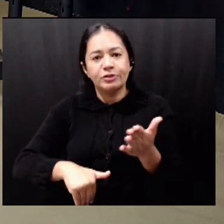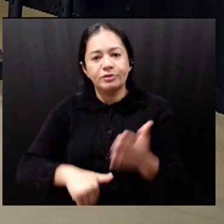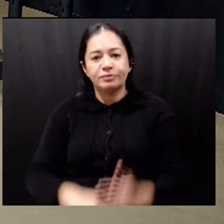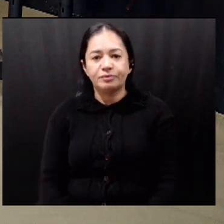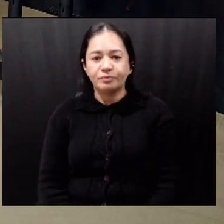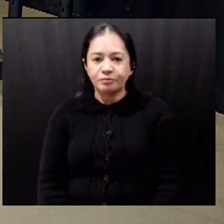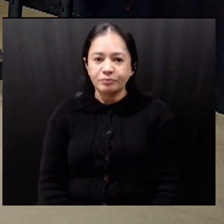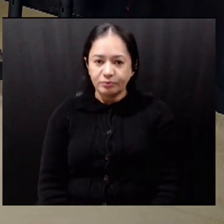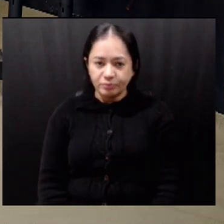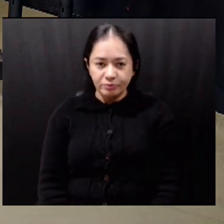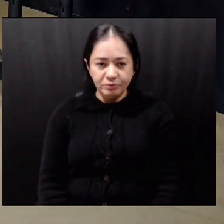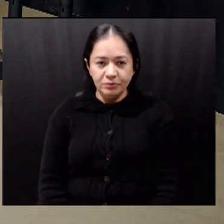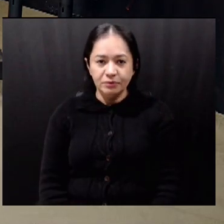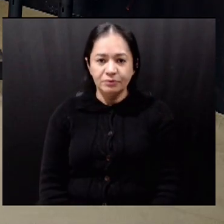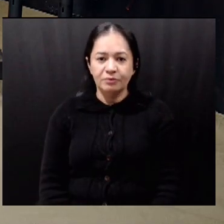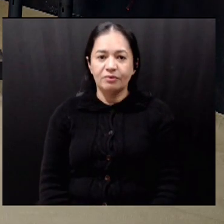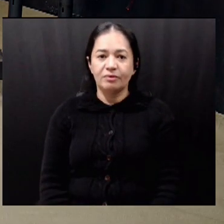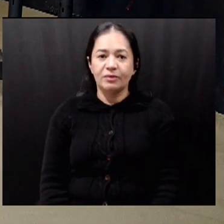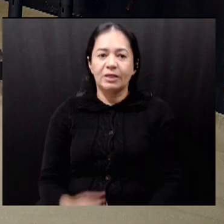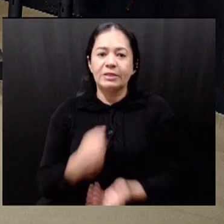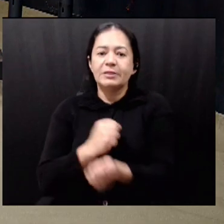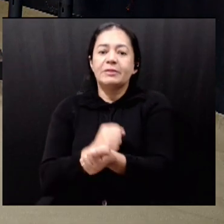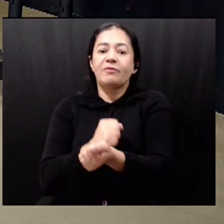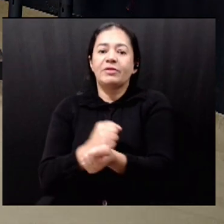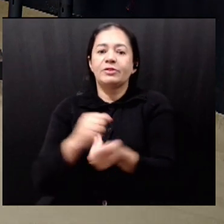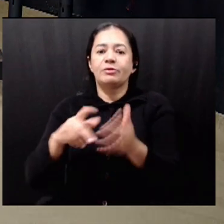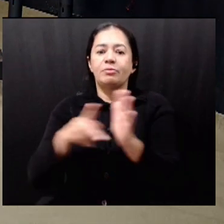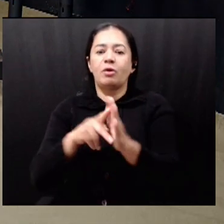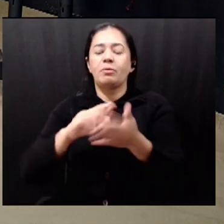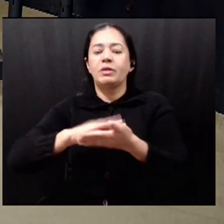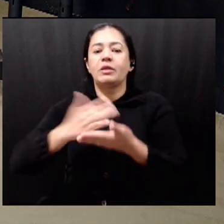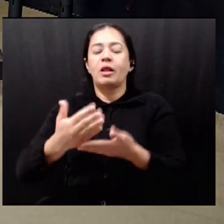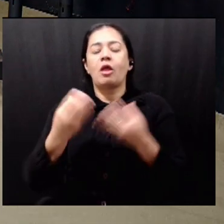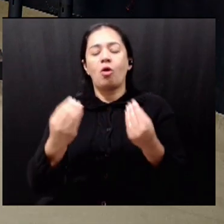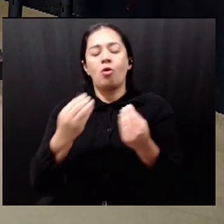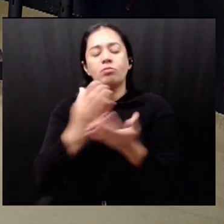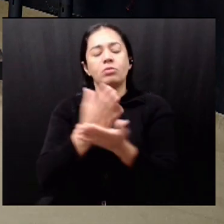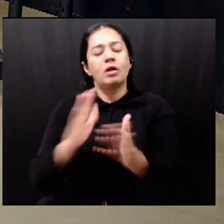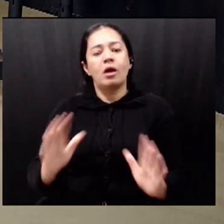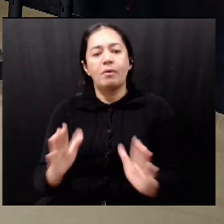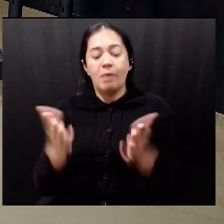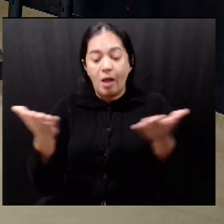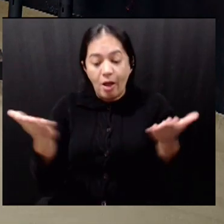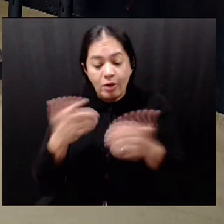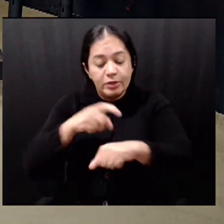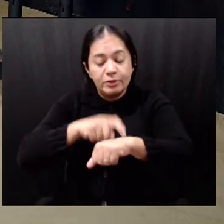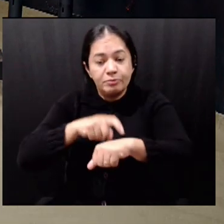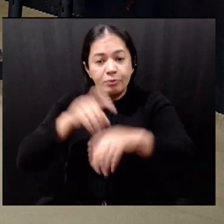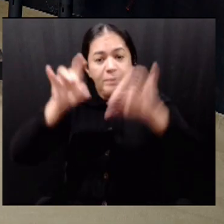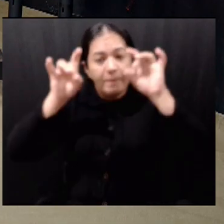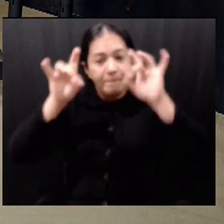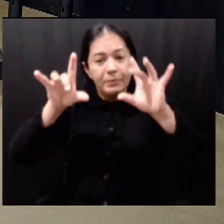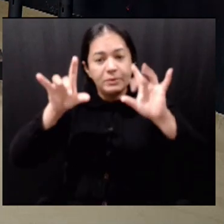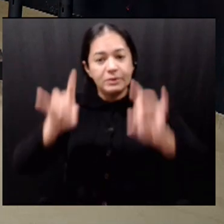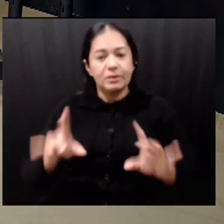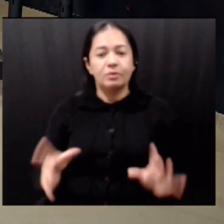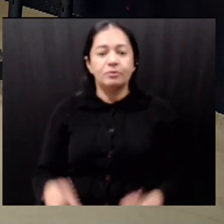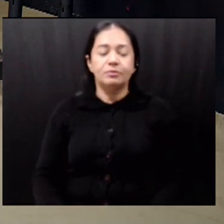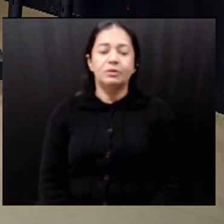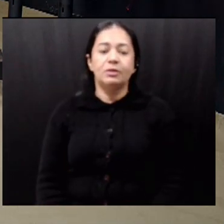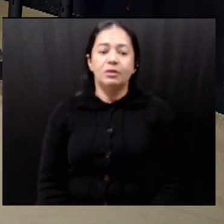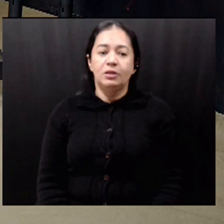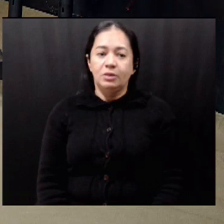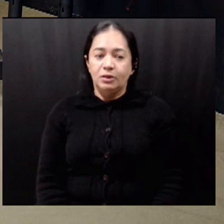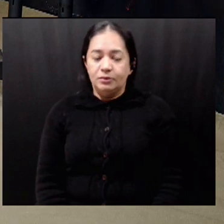aspas, esse vício de tela, né, dos pais e dos filhos, nesse momento especial que é o momento das férias? E a gente tem